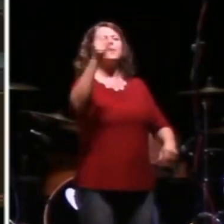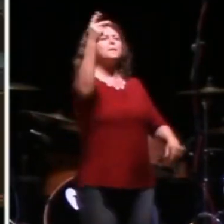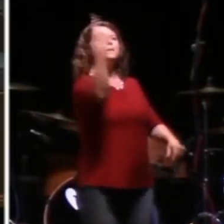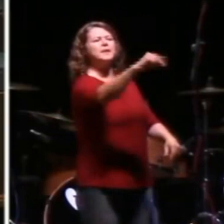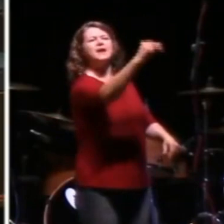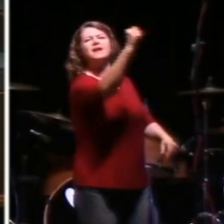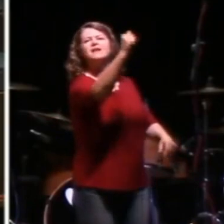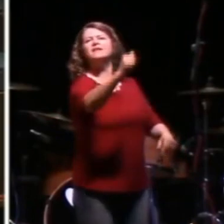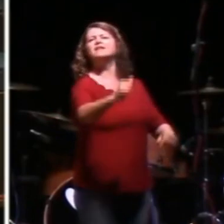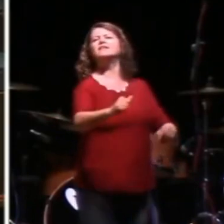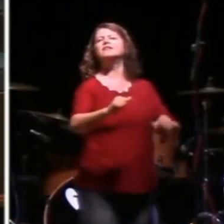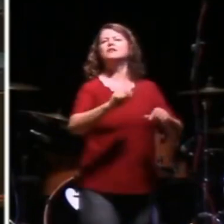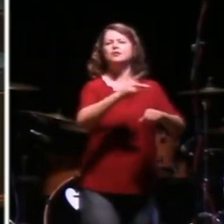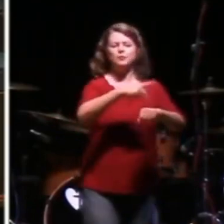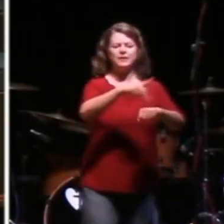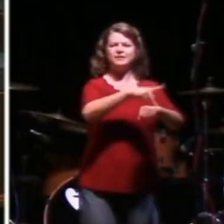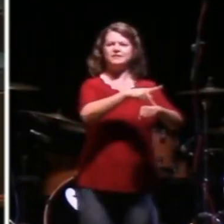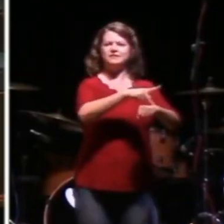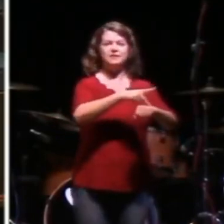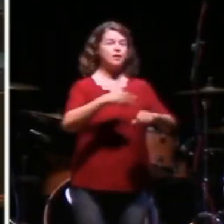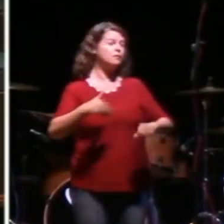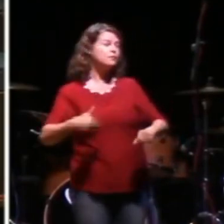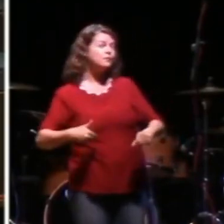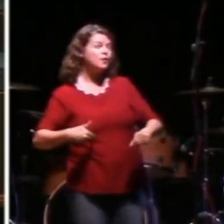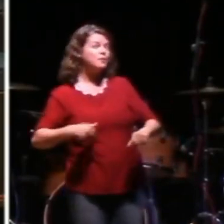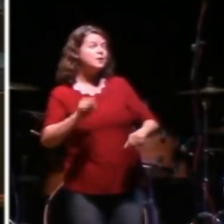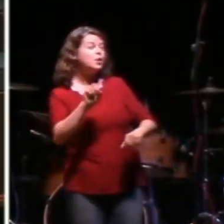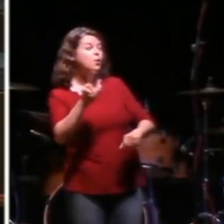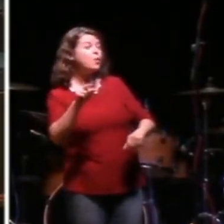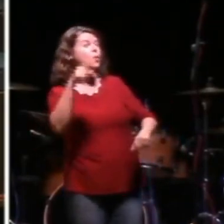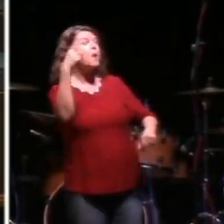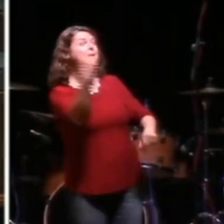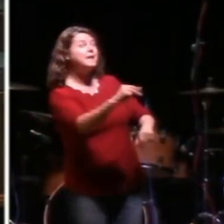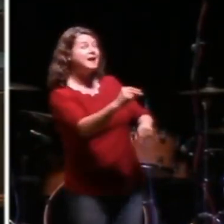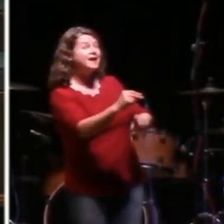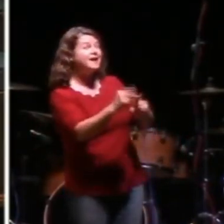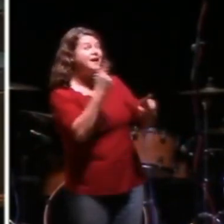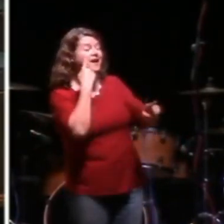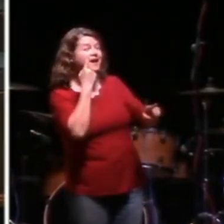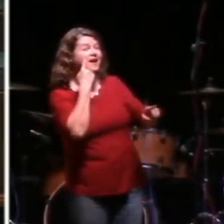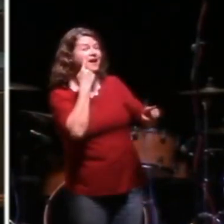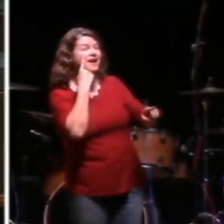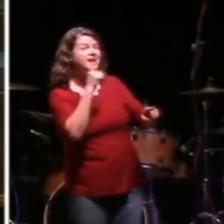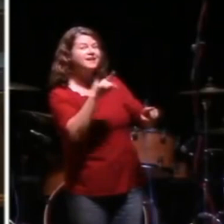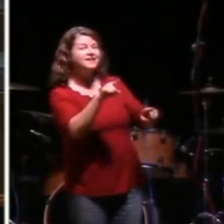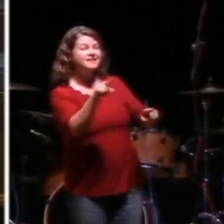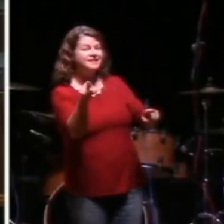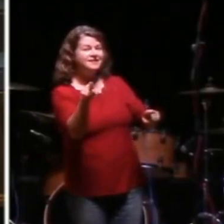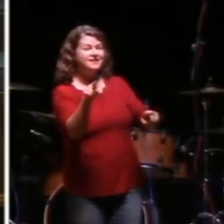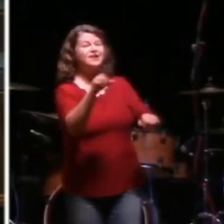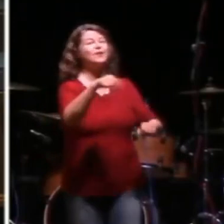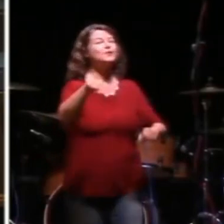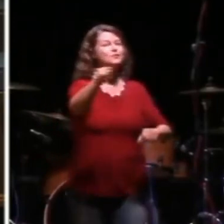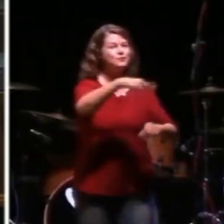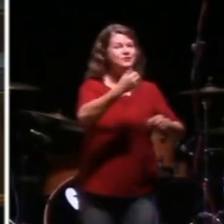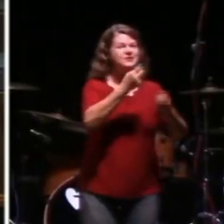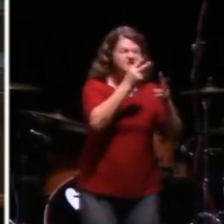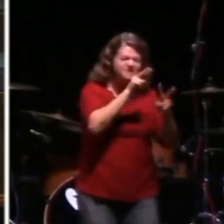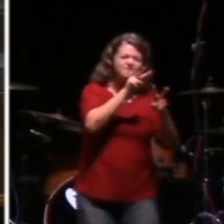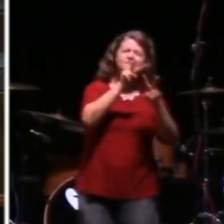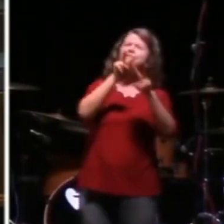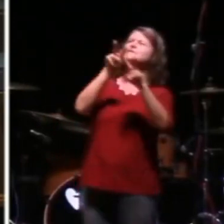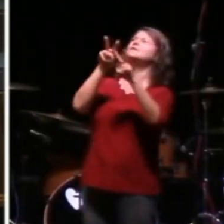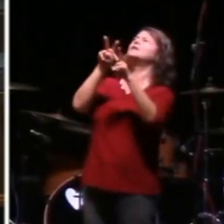país com o nome a fome ou praga no país quando você se volta para deus